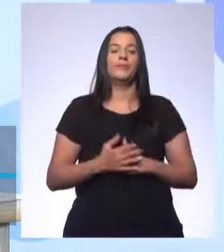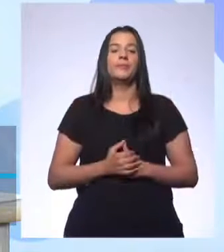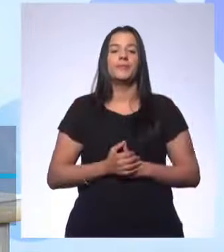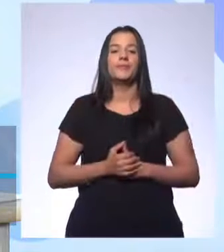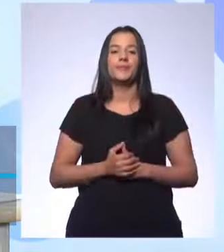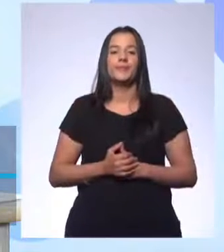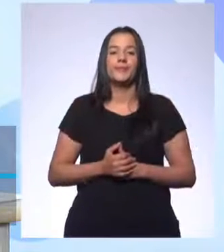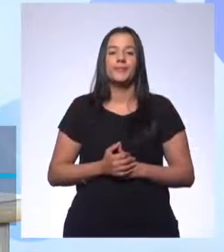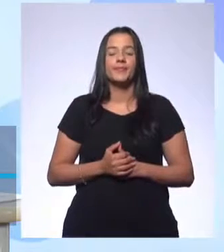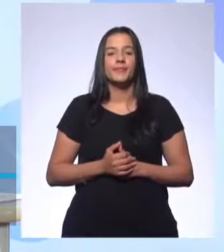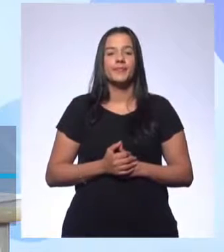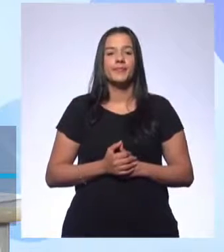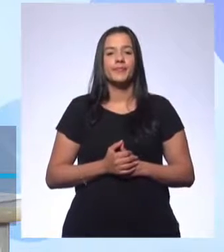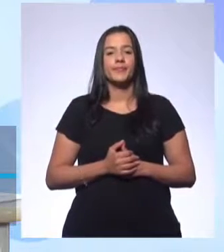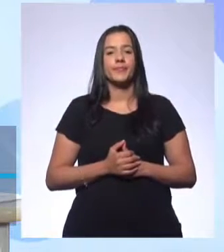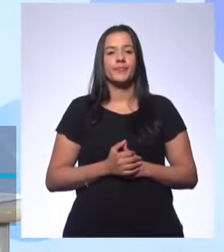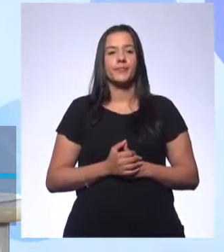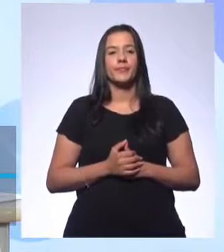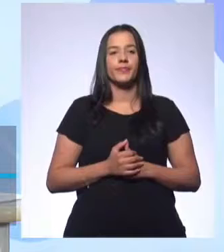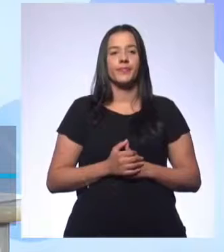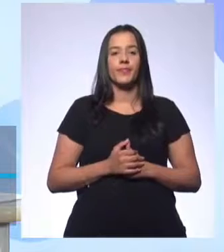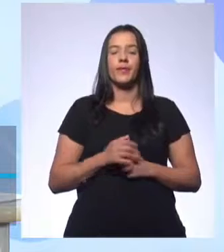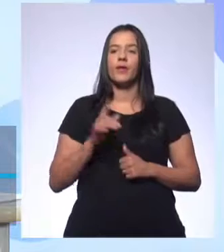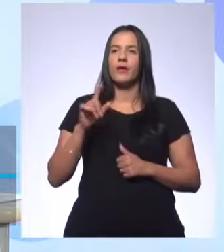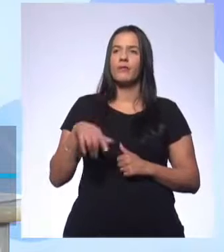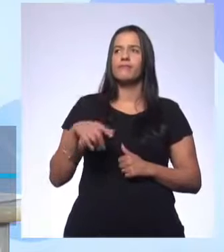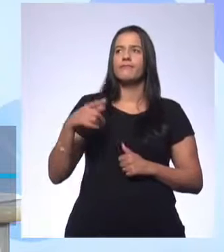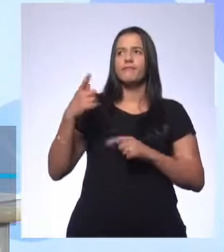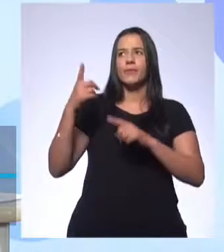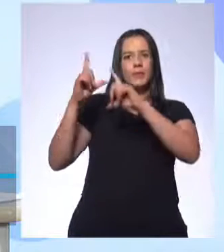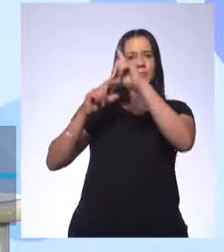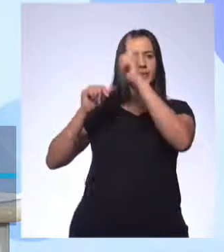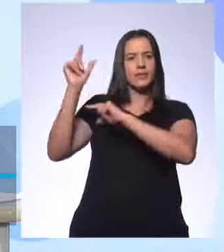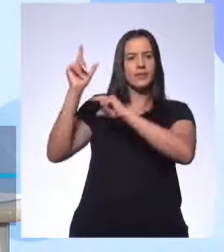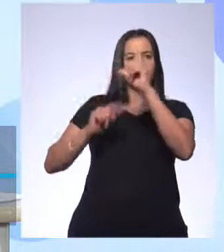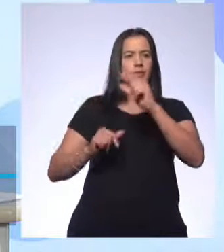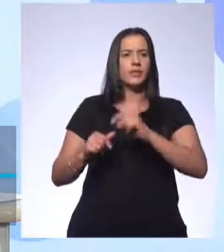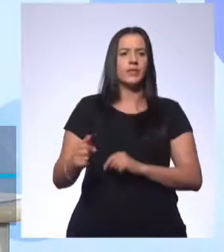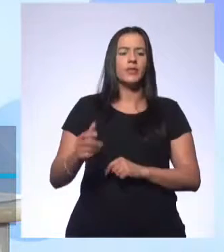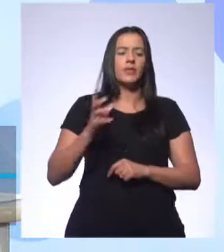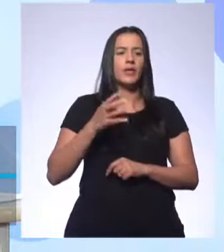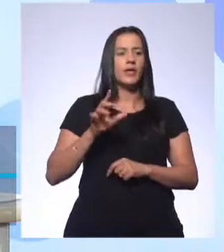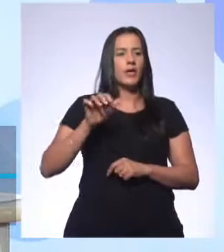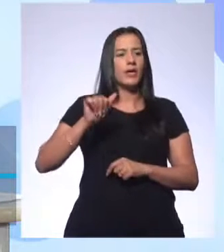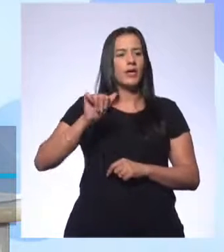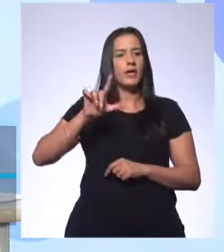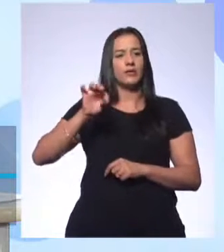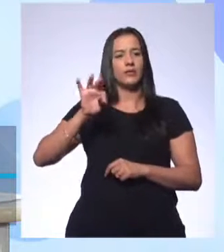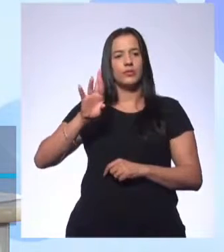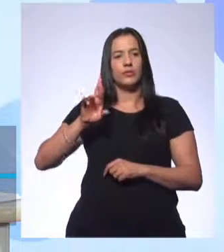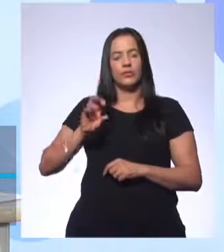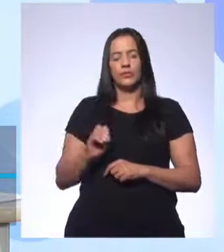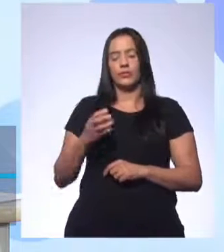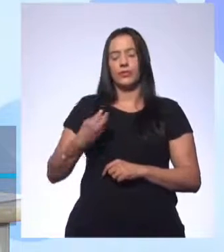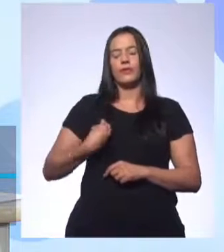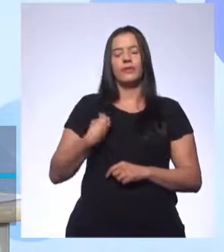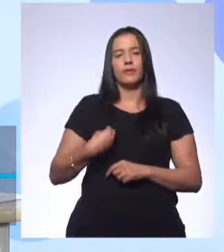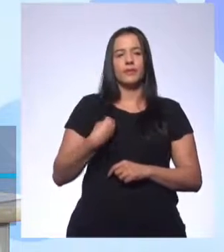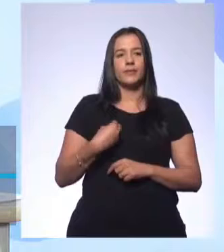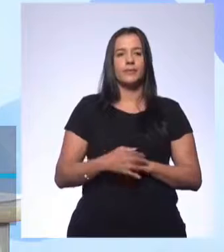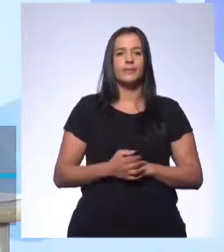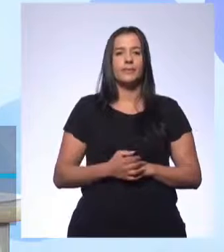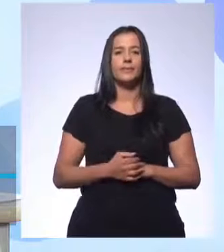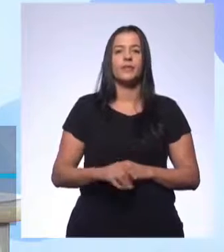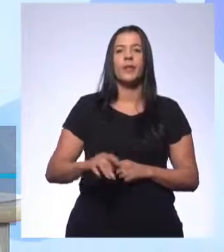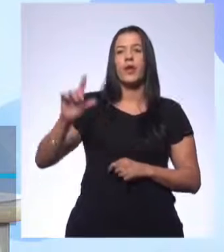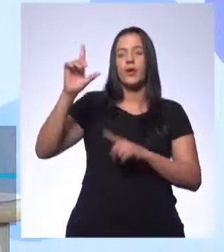Guararema. É o astro da vida, olha só, professora Cristina, muito bom. Uma estrela